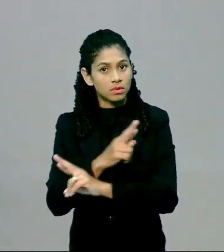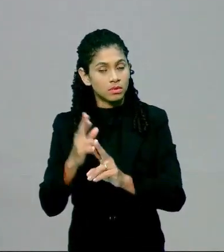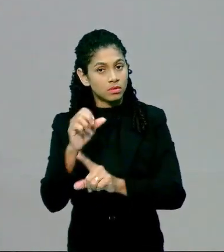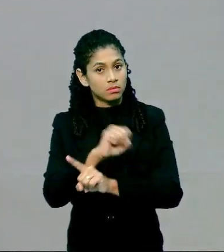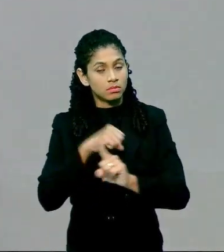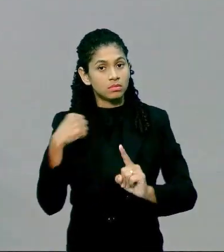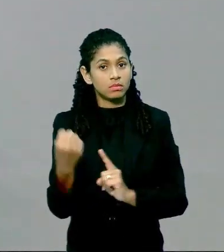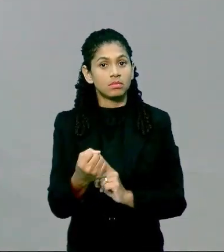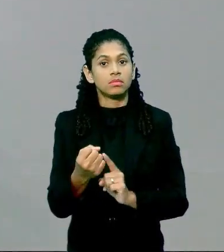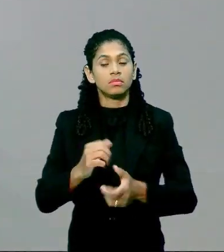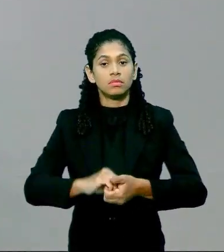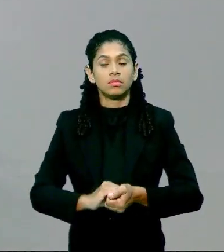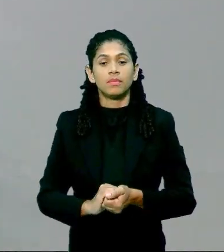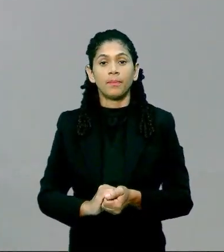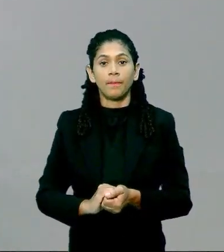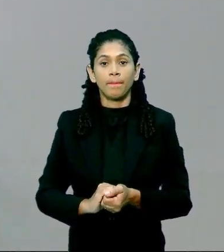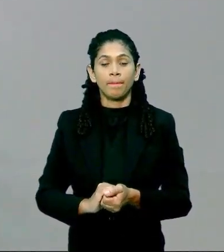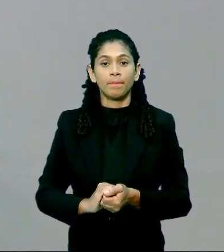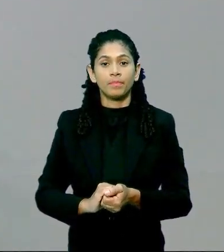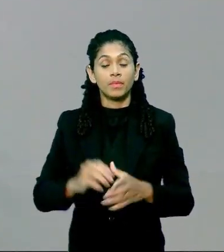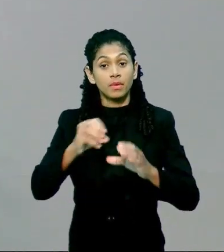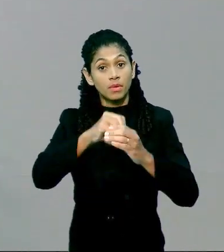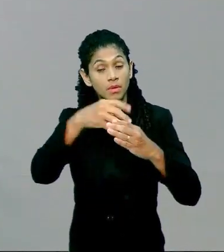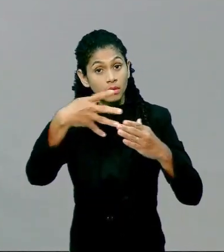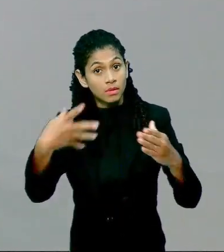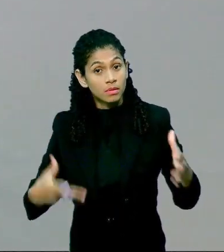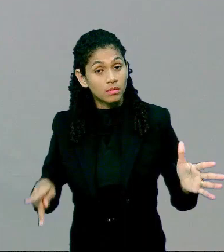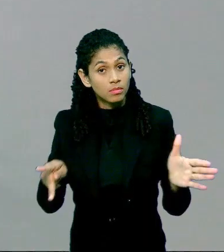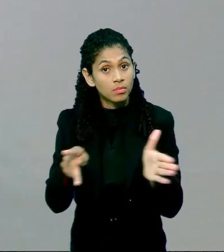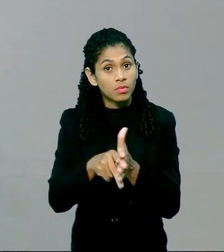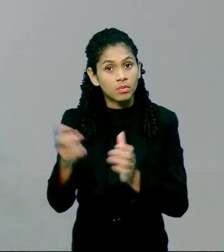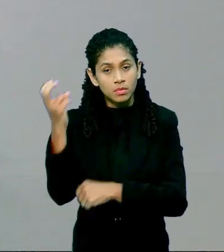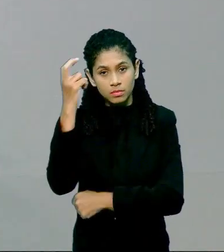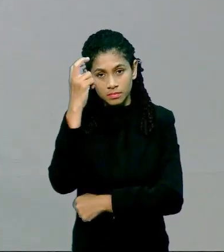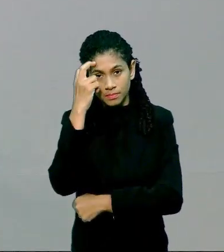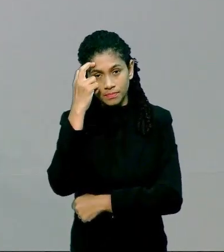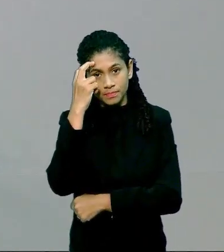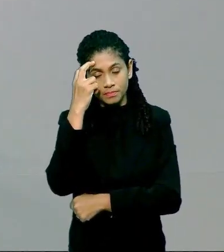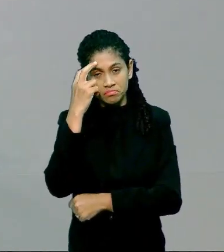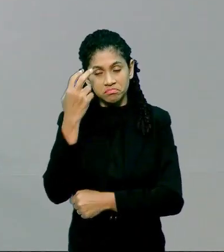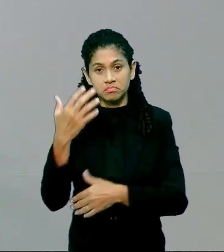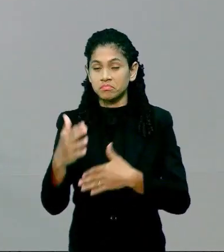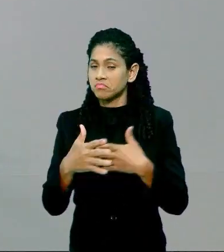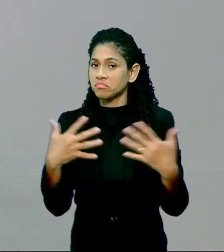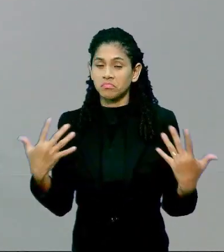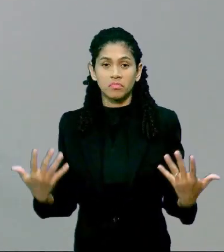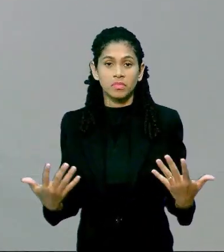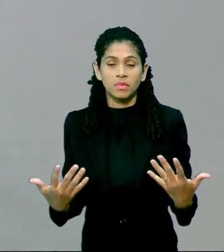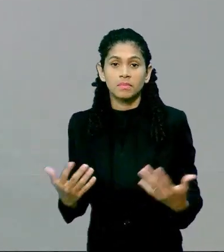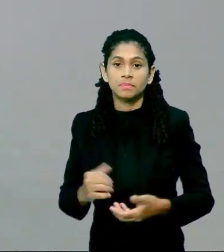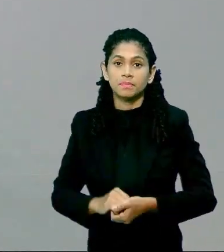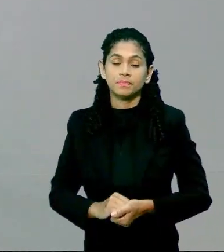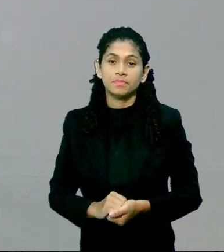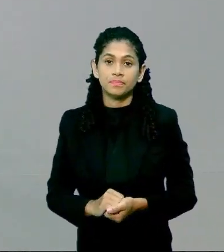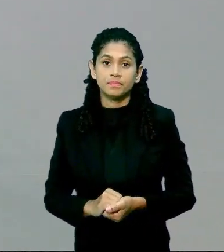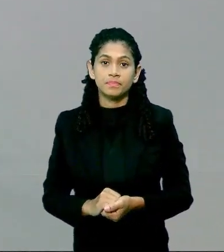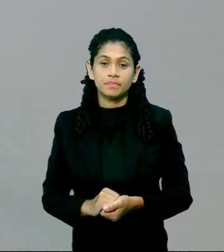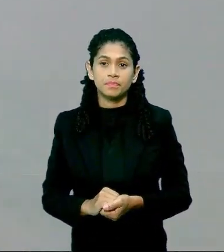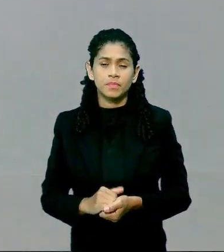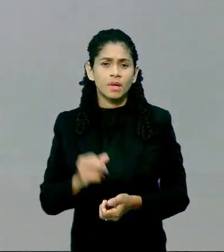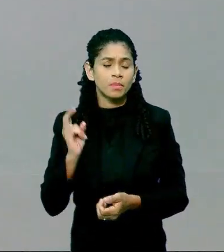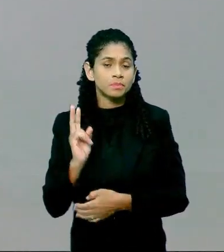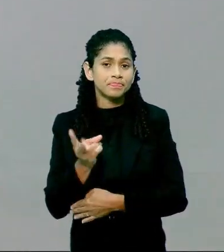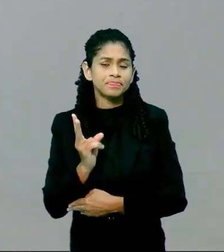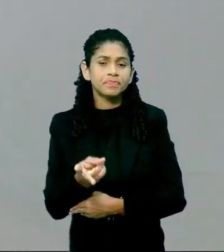social. Tem esse aspecto cultural que é muito importante, que independente, aliás, não é nem independente, que mesmo que